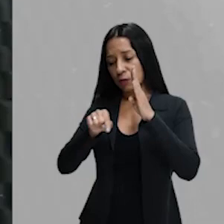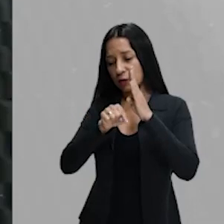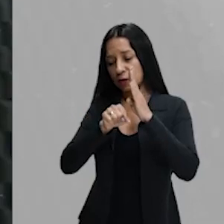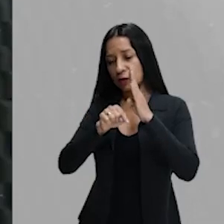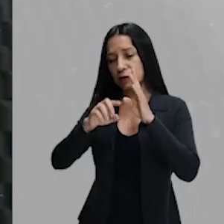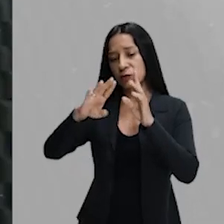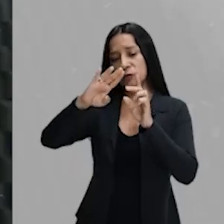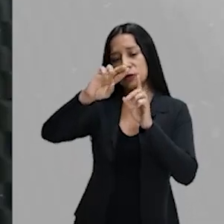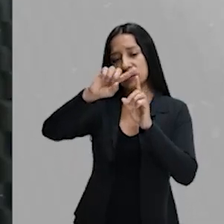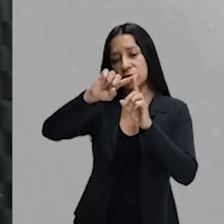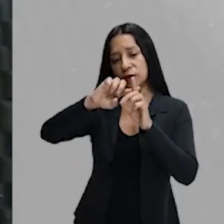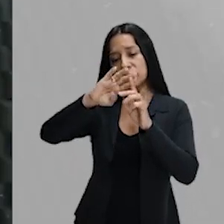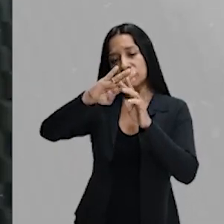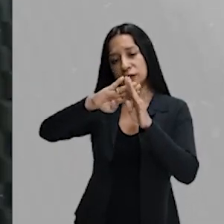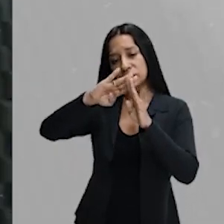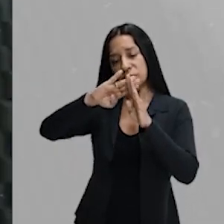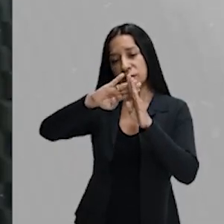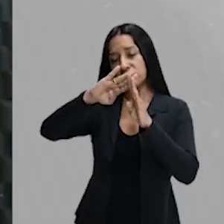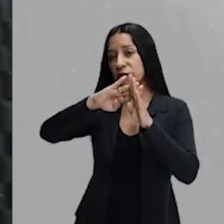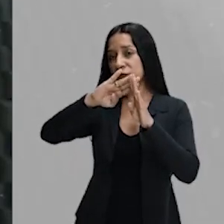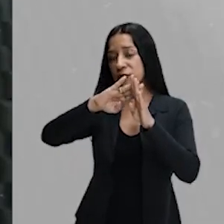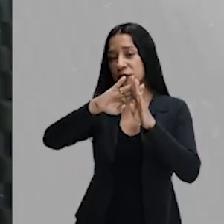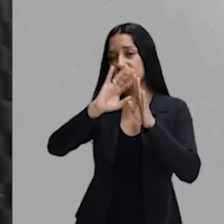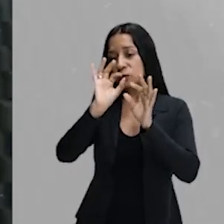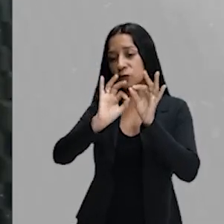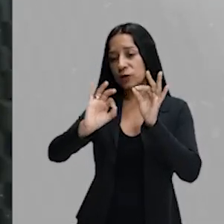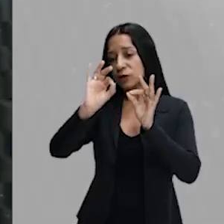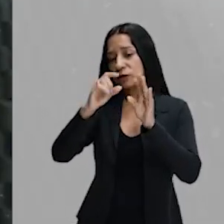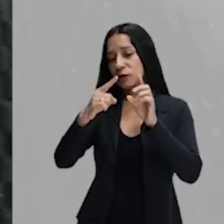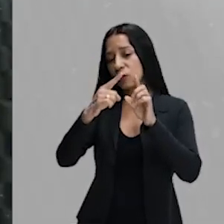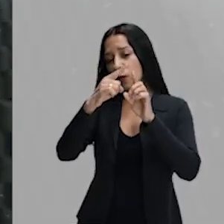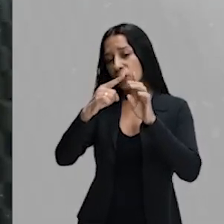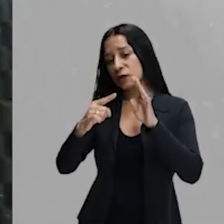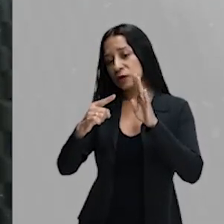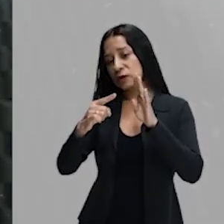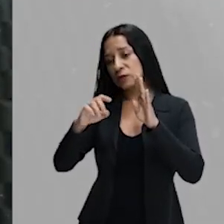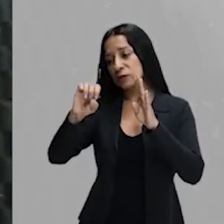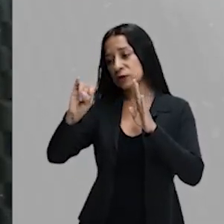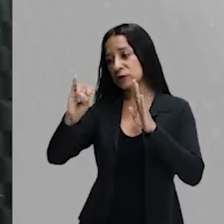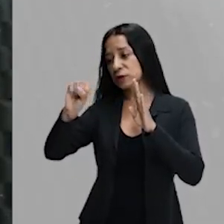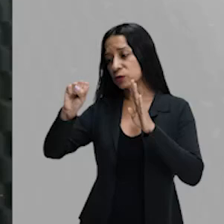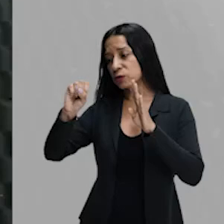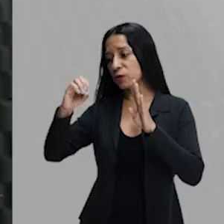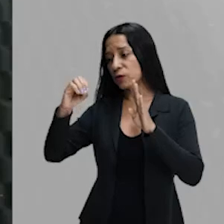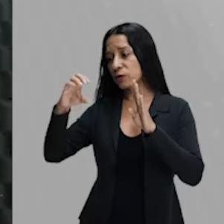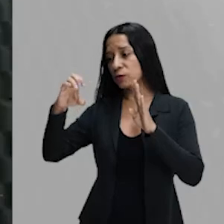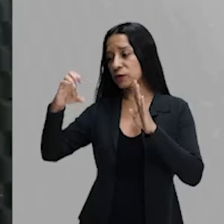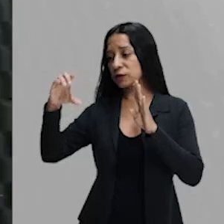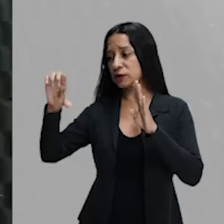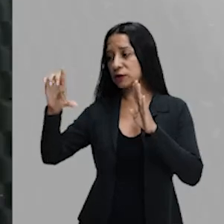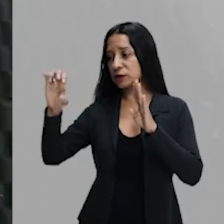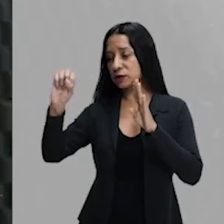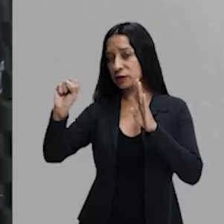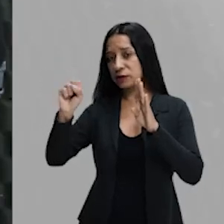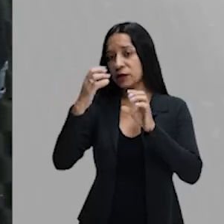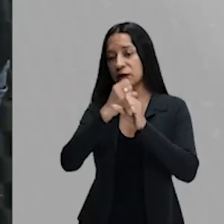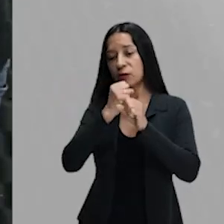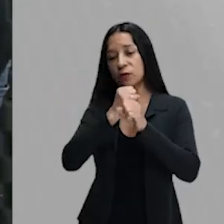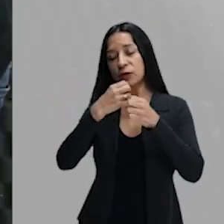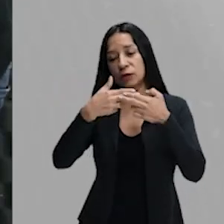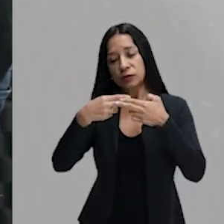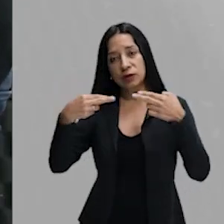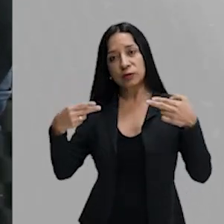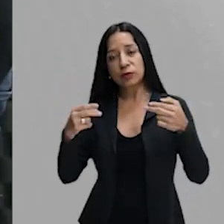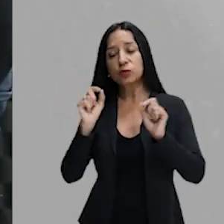que são formadas por triângulos isósceles ou triângulos equiláteros, tá? Então beleza, vamos calcular os elementos.